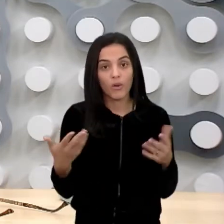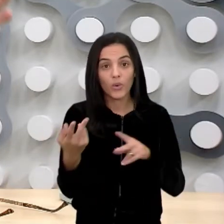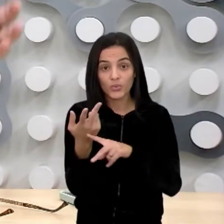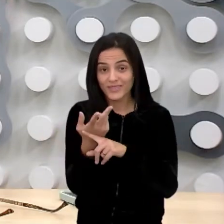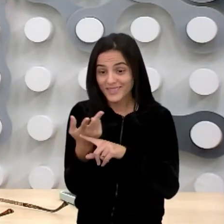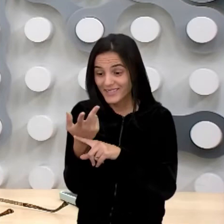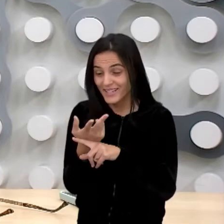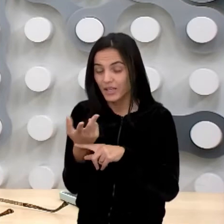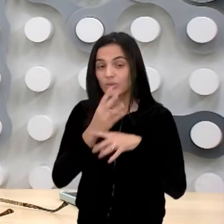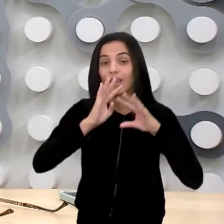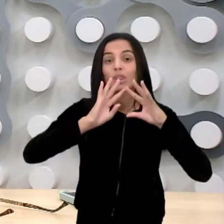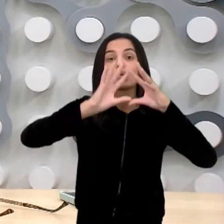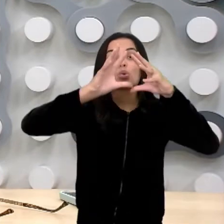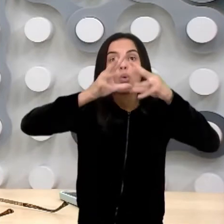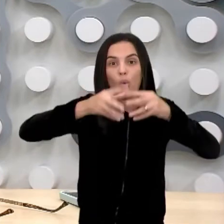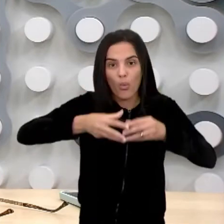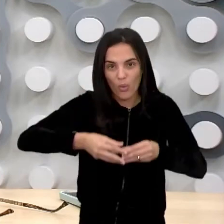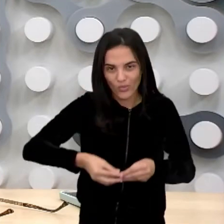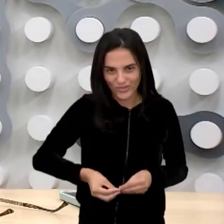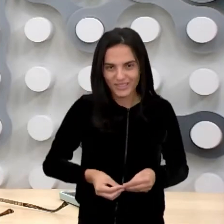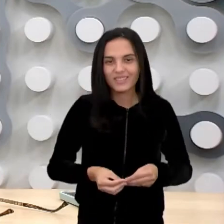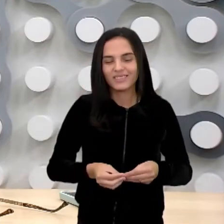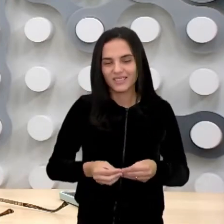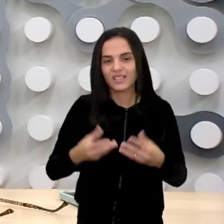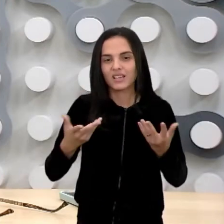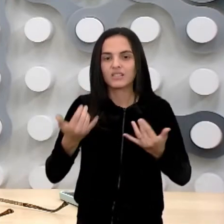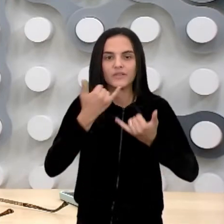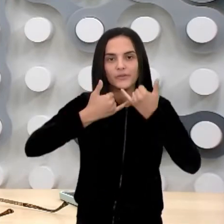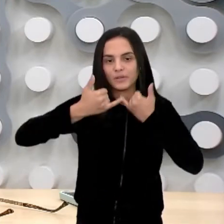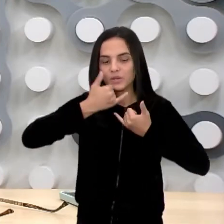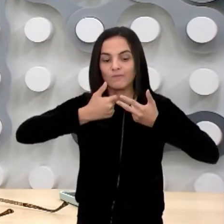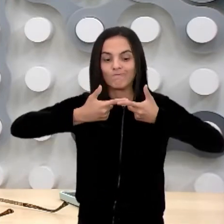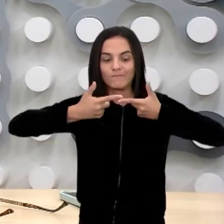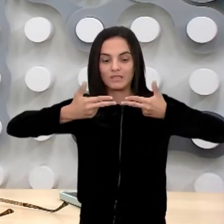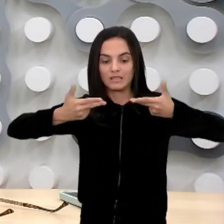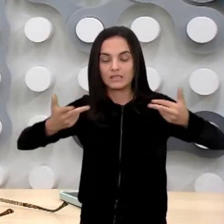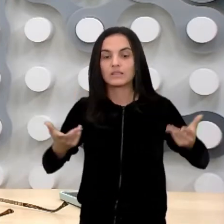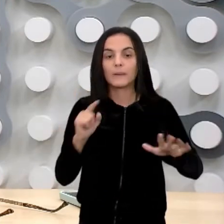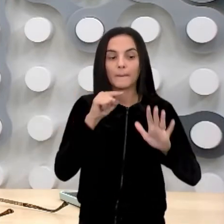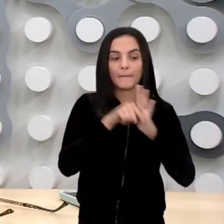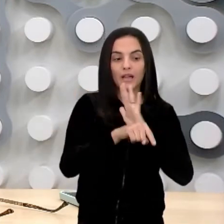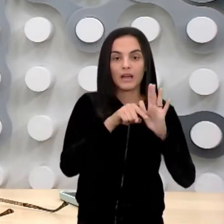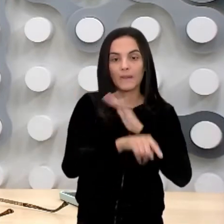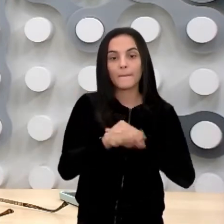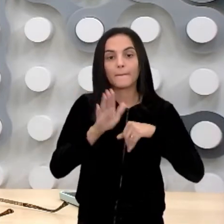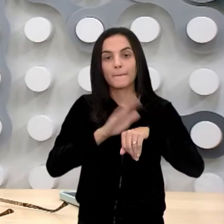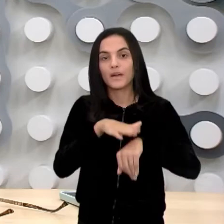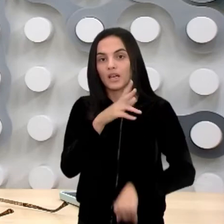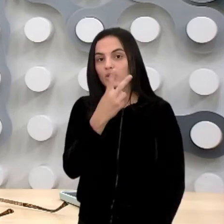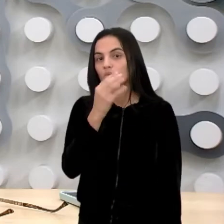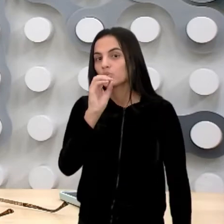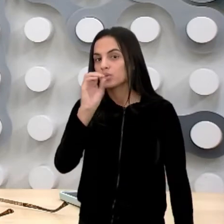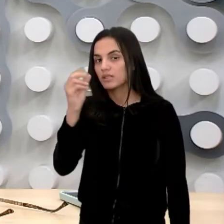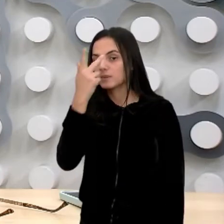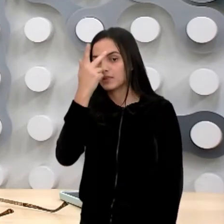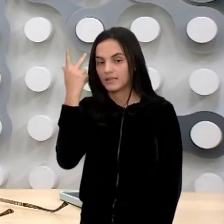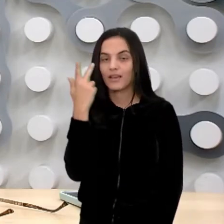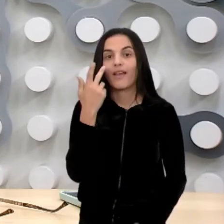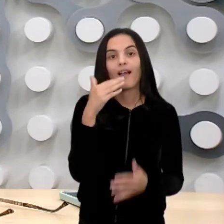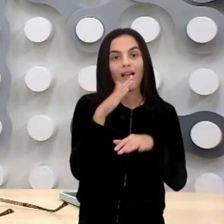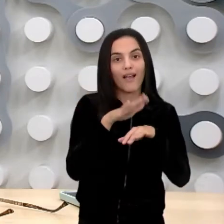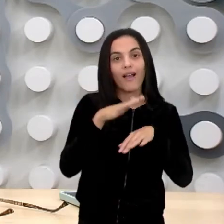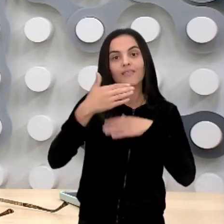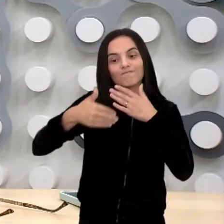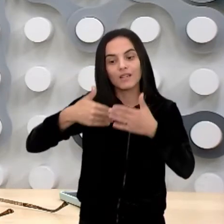todas aquelas informações lá, um enorme questionário aí com mais de 200 perguntas, aí eles são feitos aí a cada 10 anos,